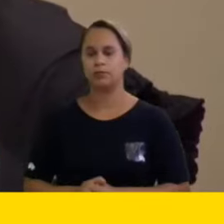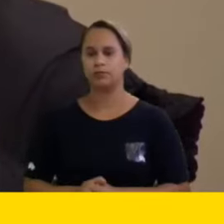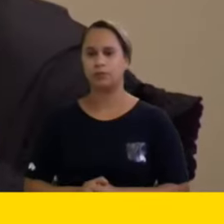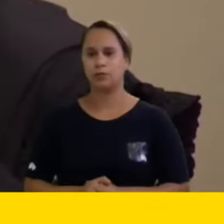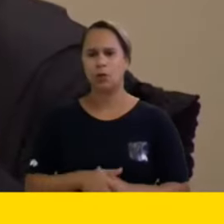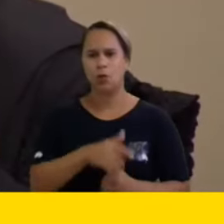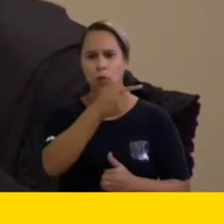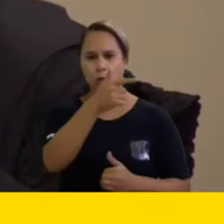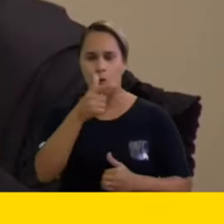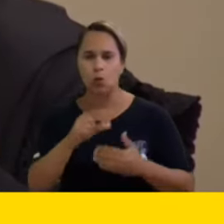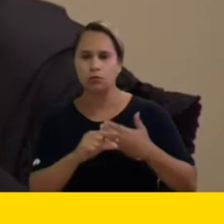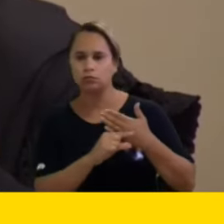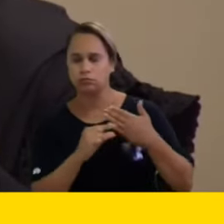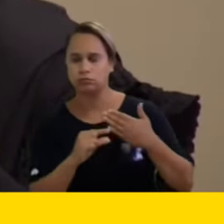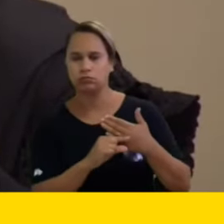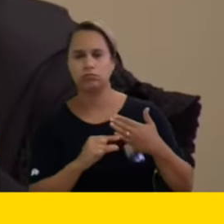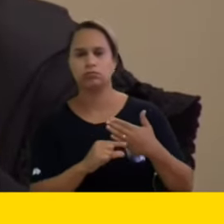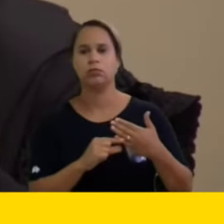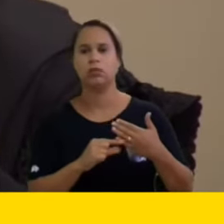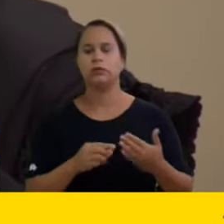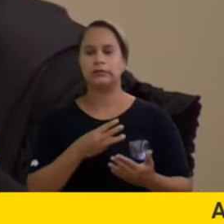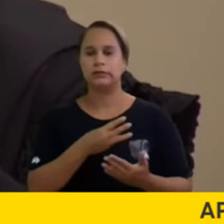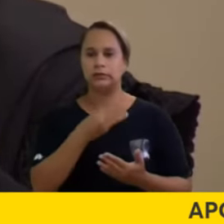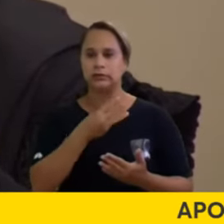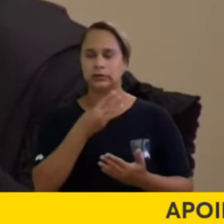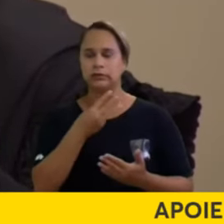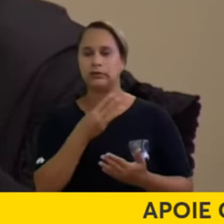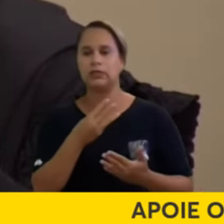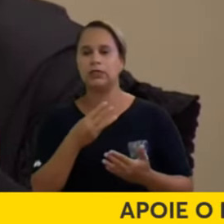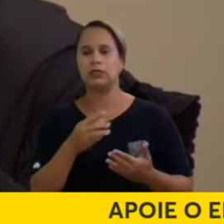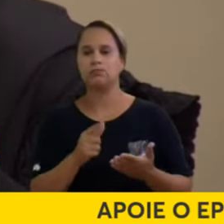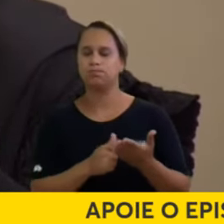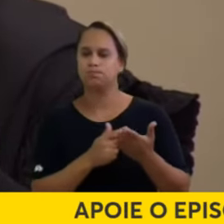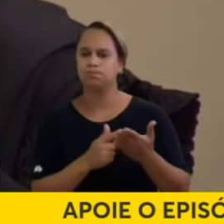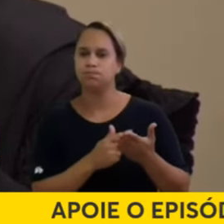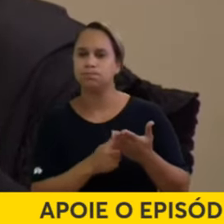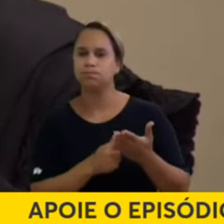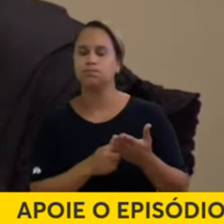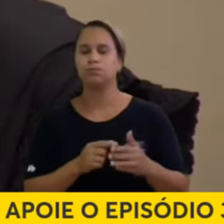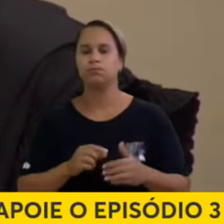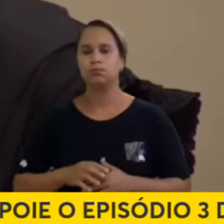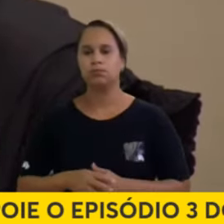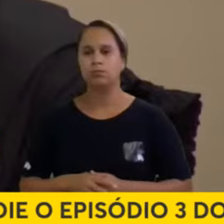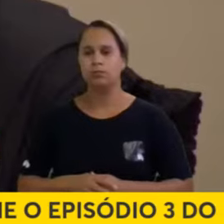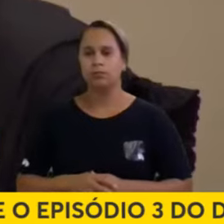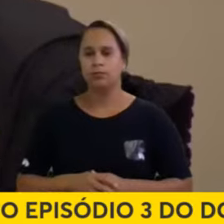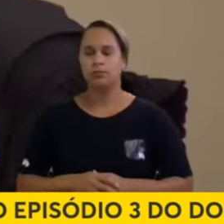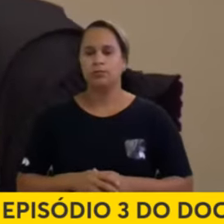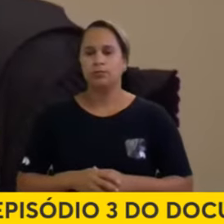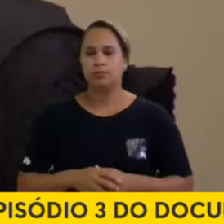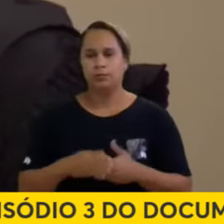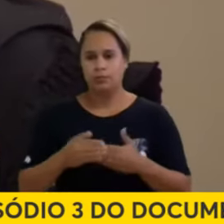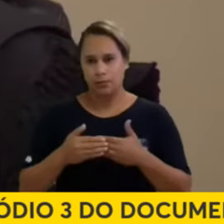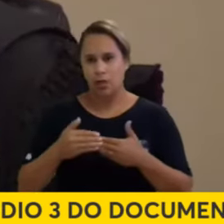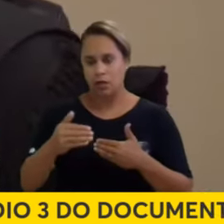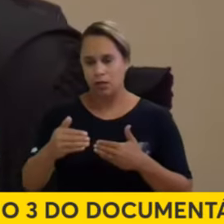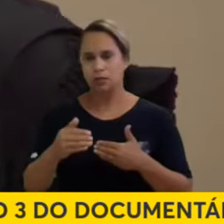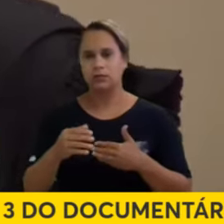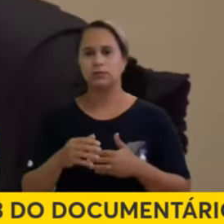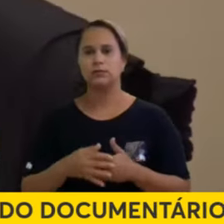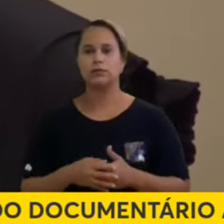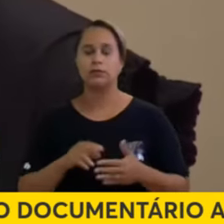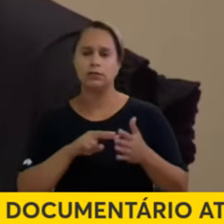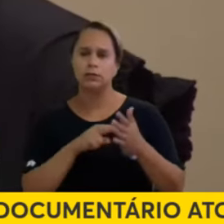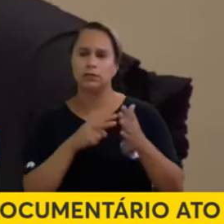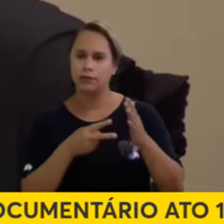da editora sará V jur terceira Edição página 9696 697 prossigo para se verificar se a tese